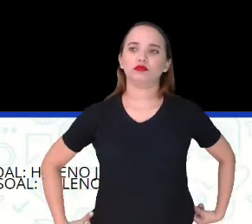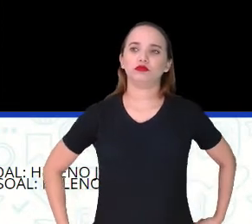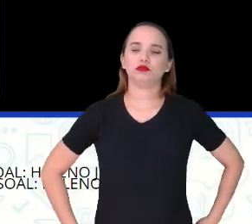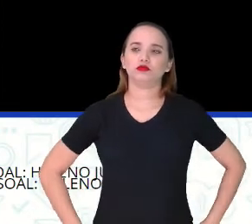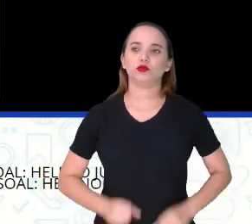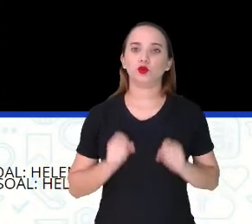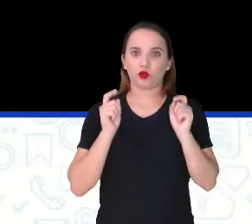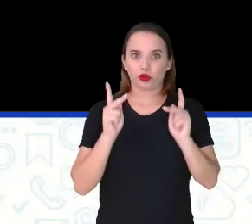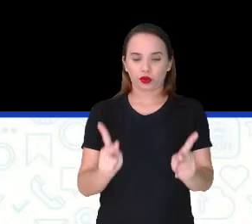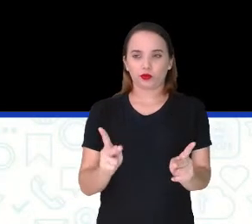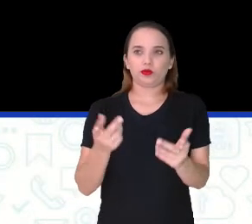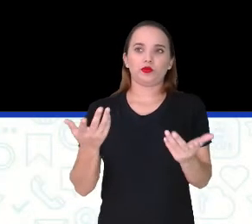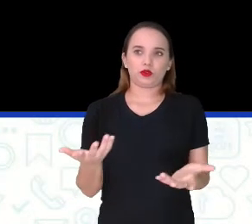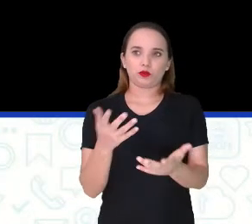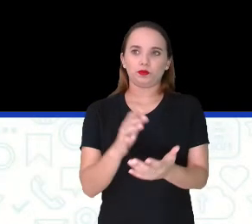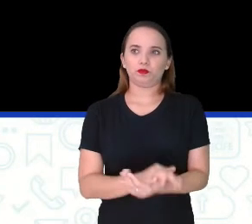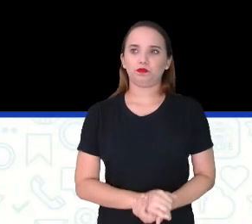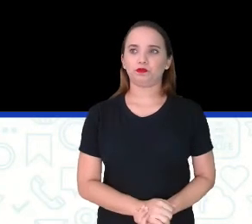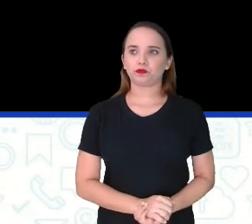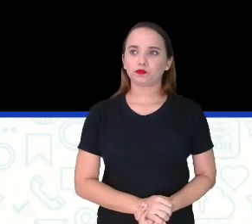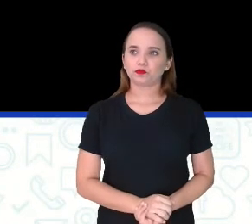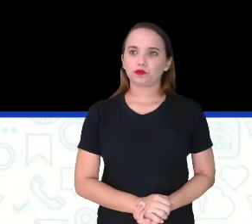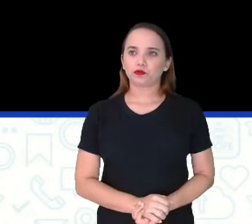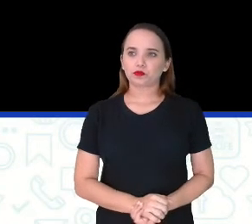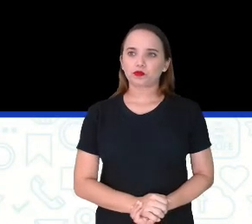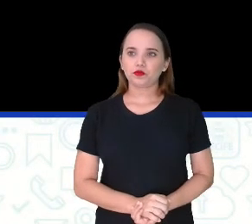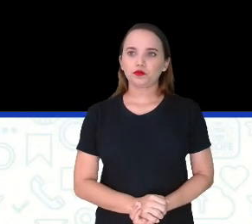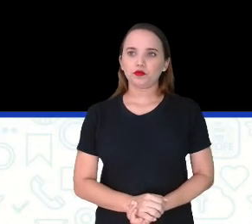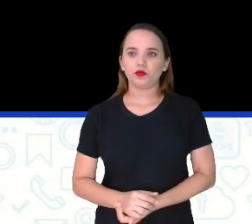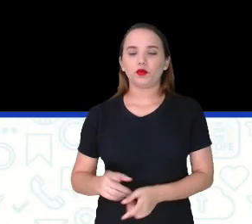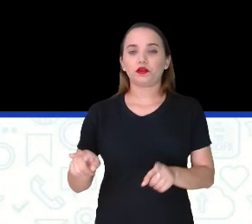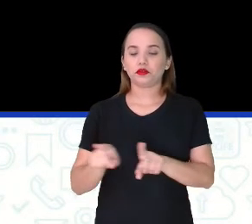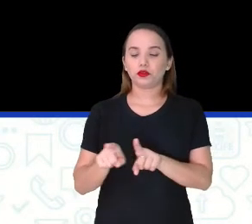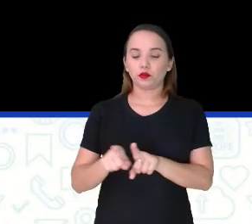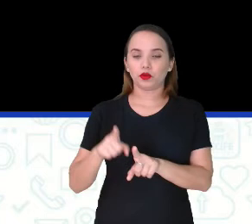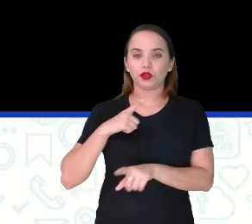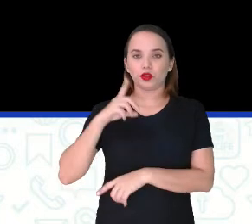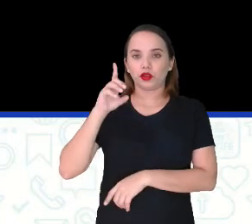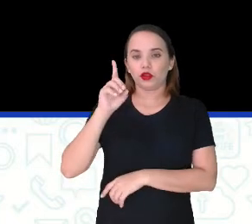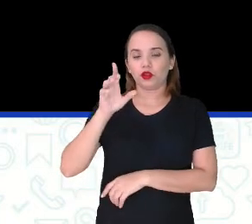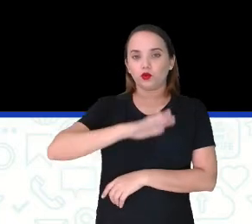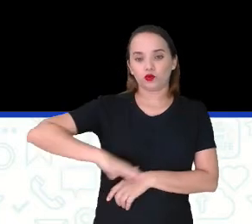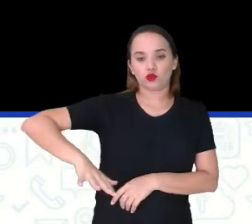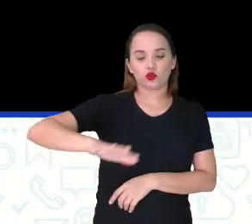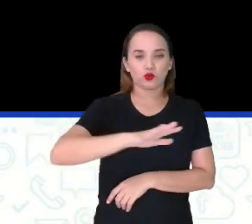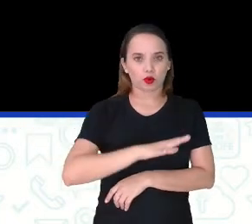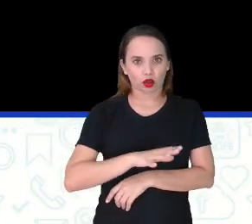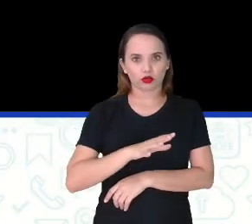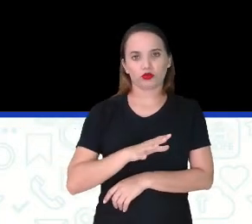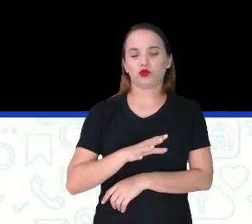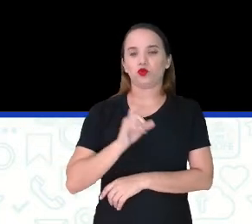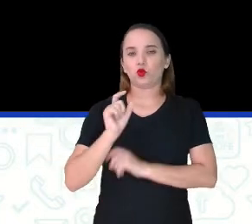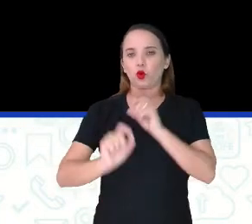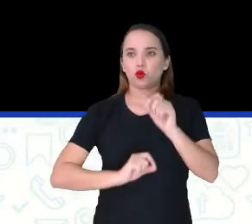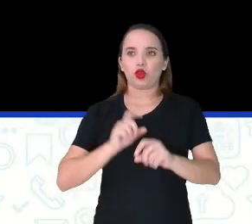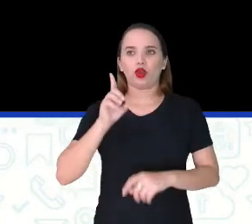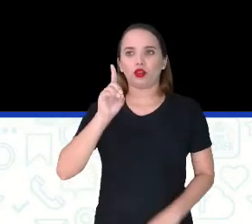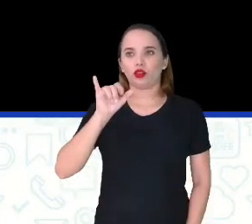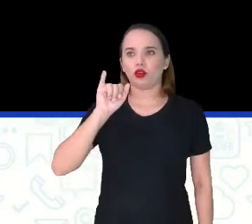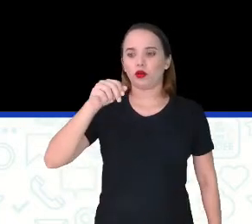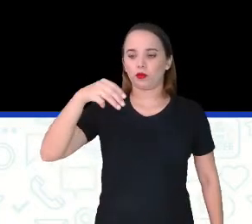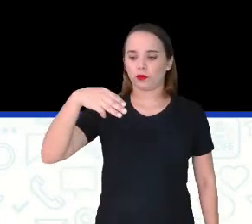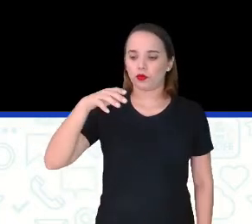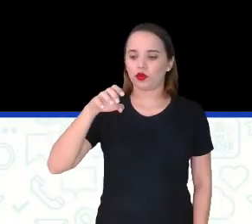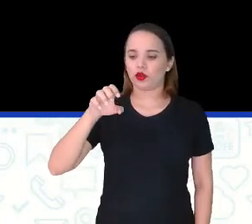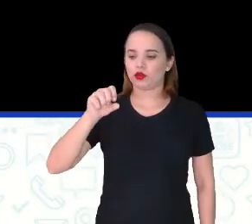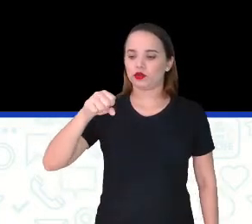Tá bom? Então, ó, ele fala também aí sobre o espaço em relação à dimensão,